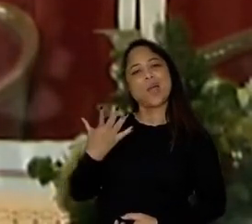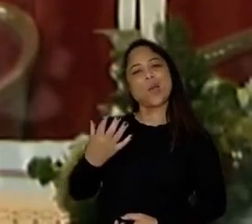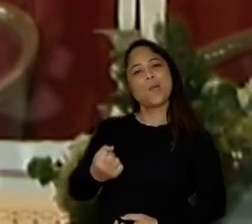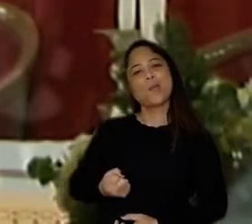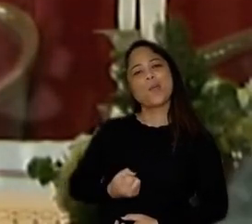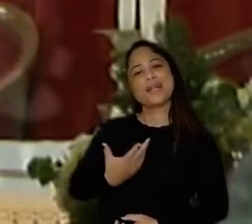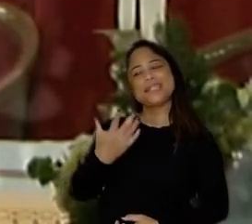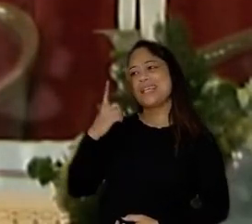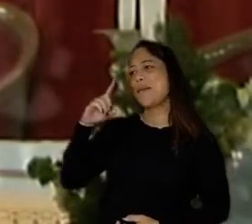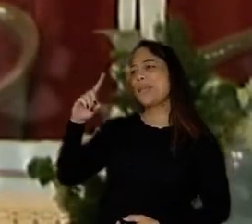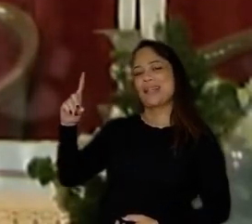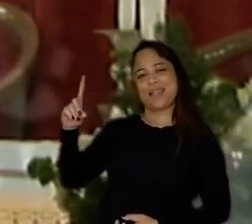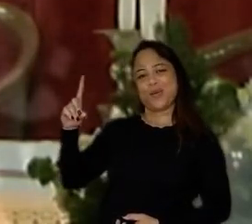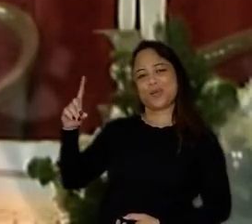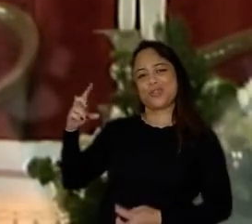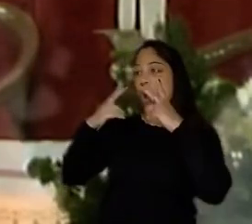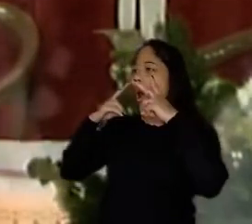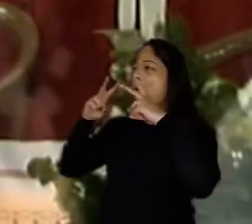d'Ávila.